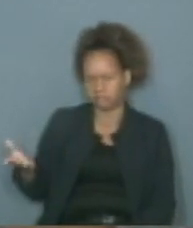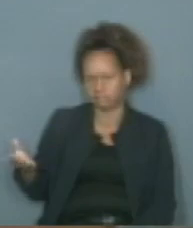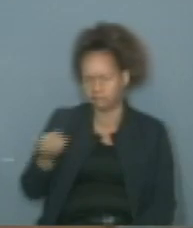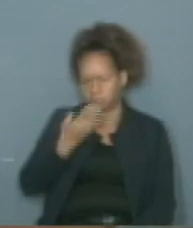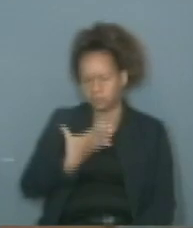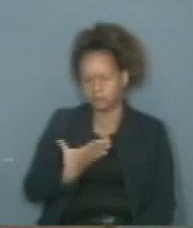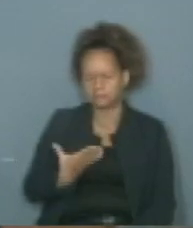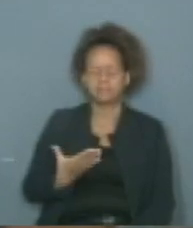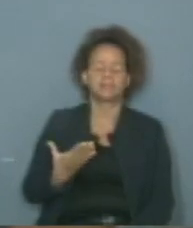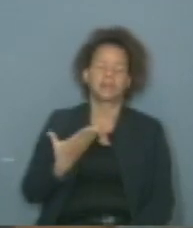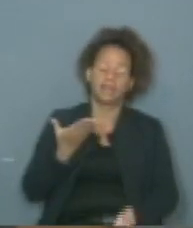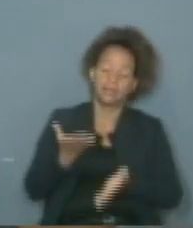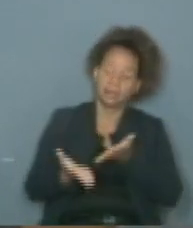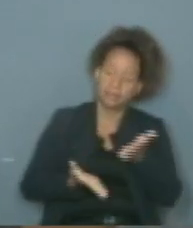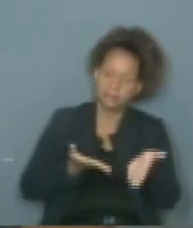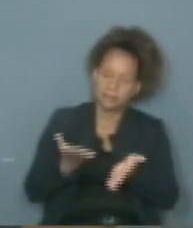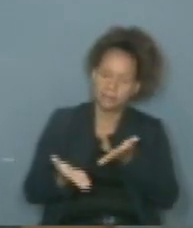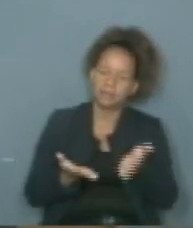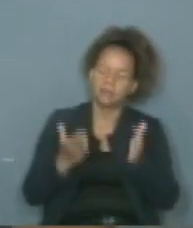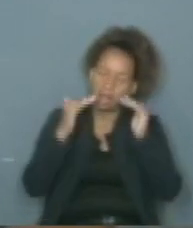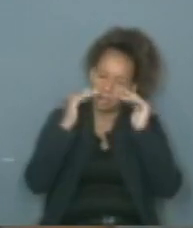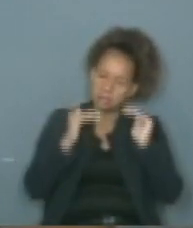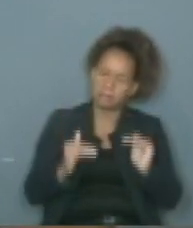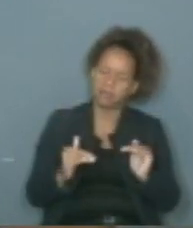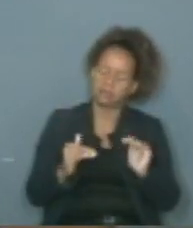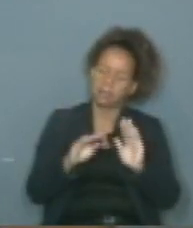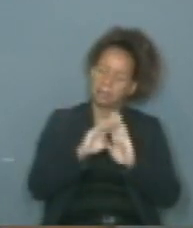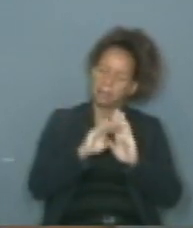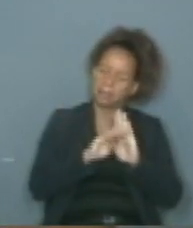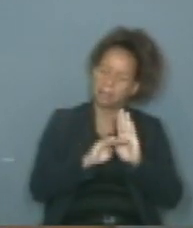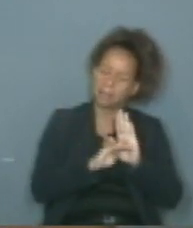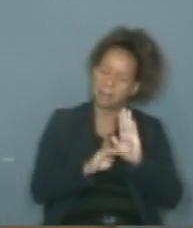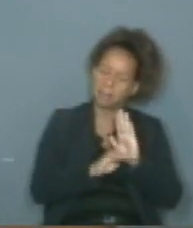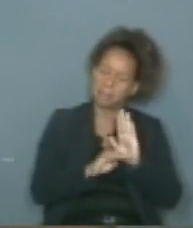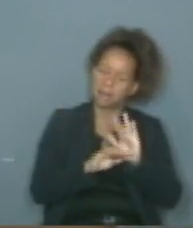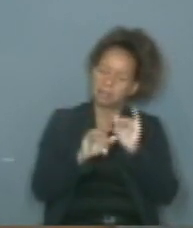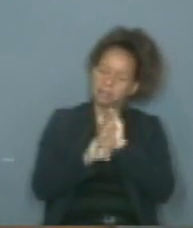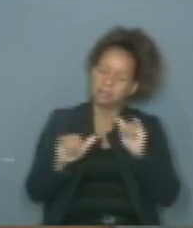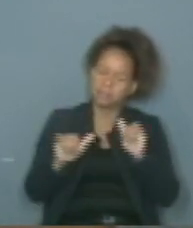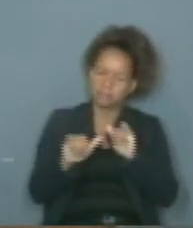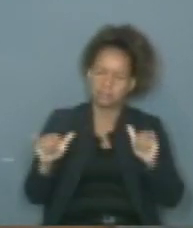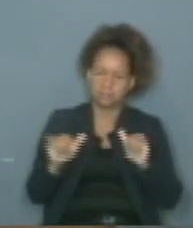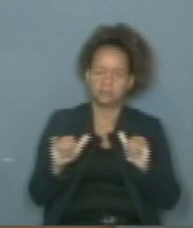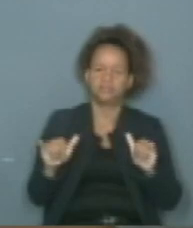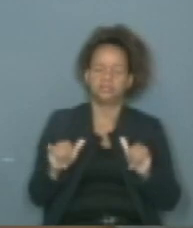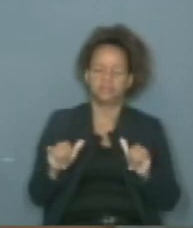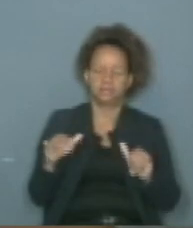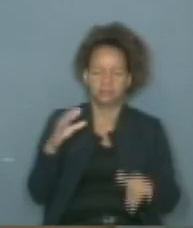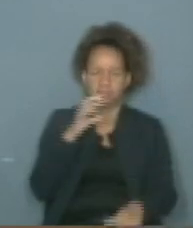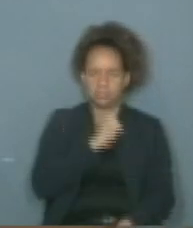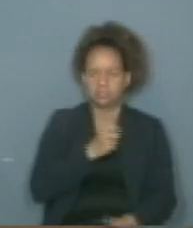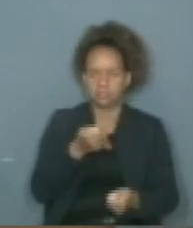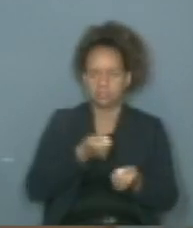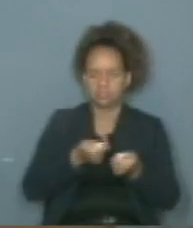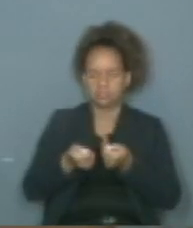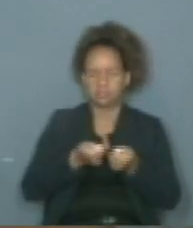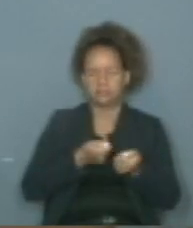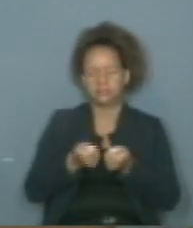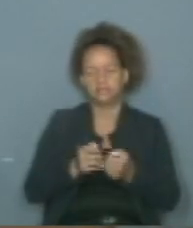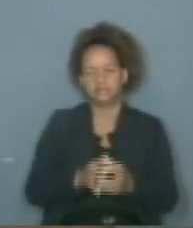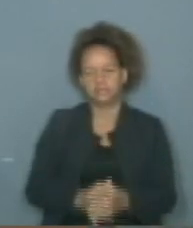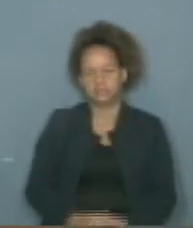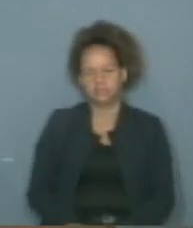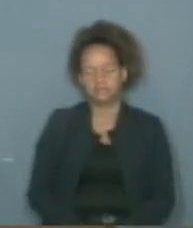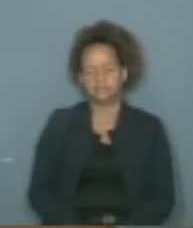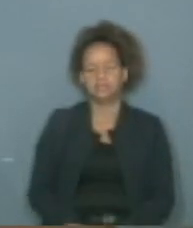inclusive atendendo e respeitando o princípio da publicidade e da eficiência administrativa,